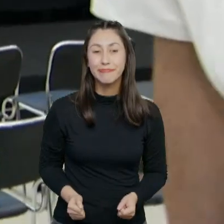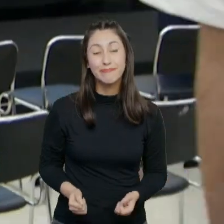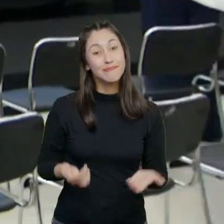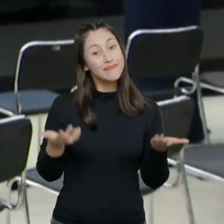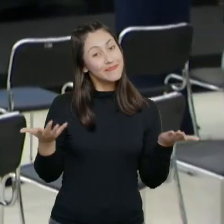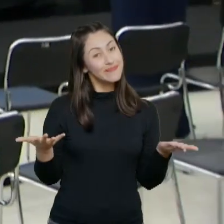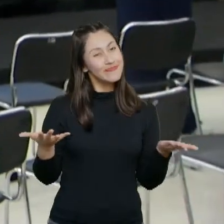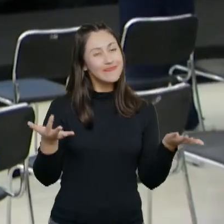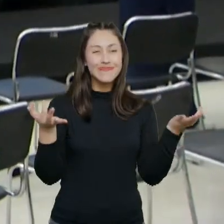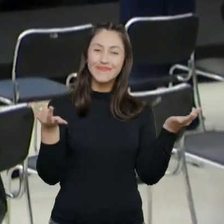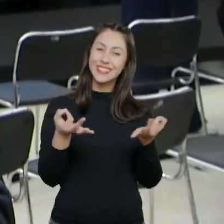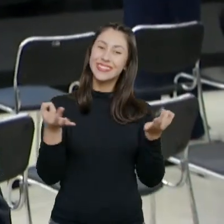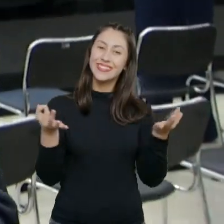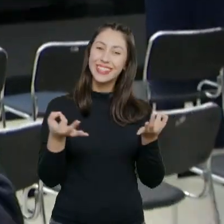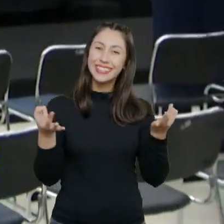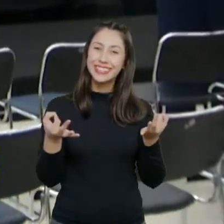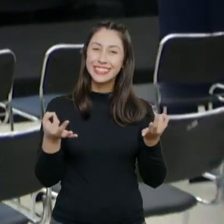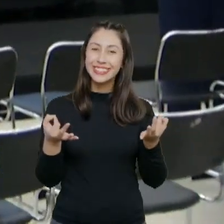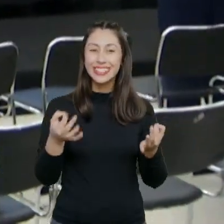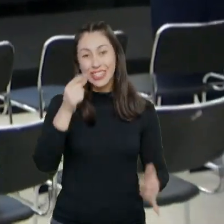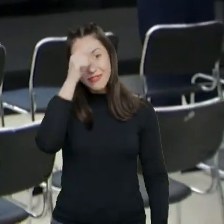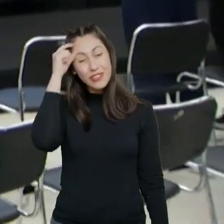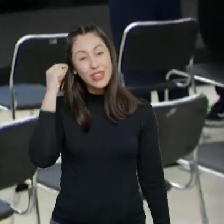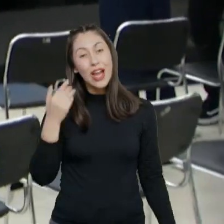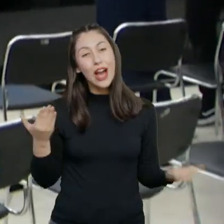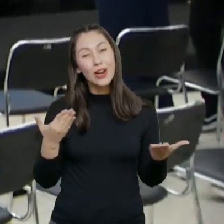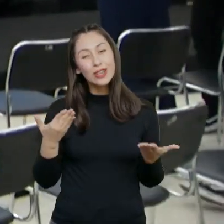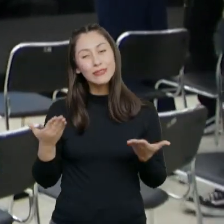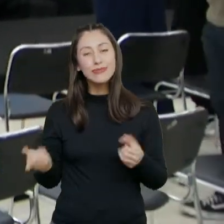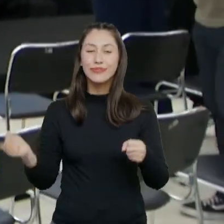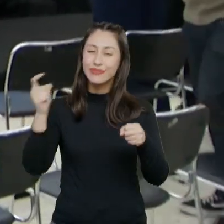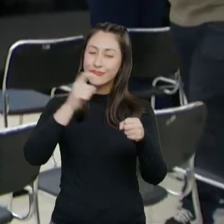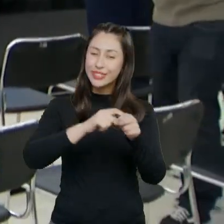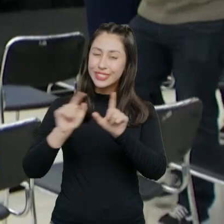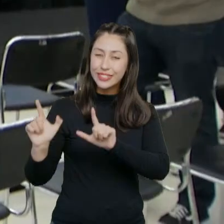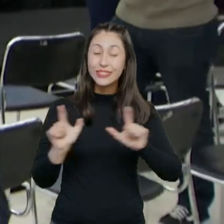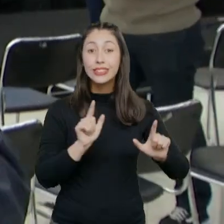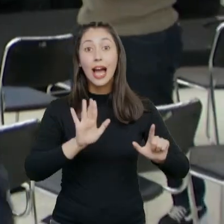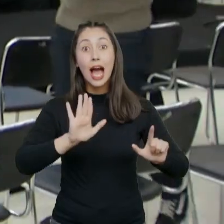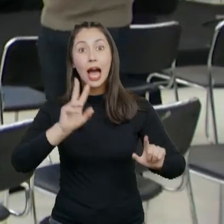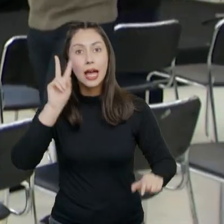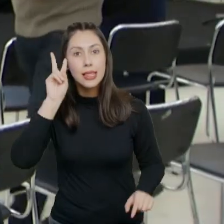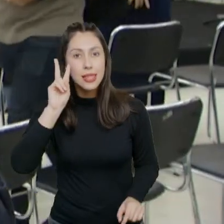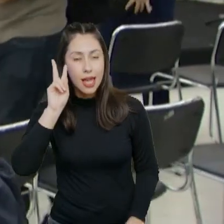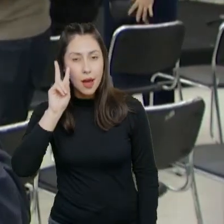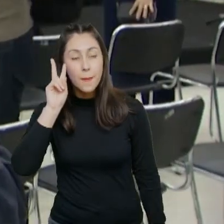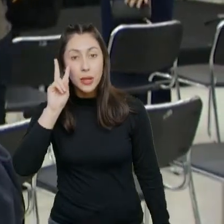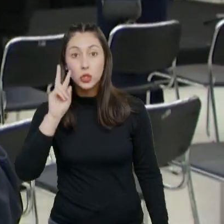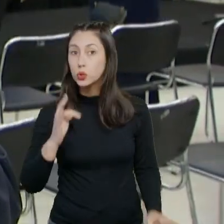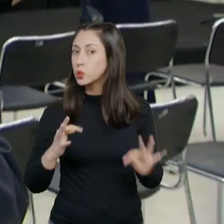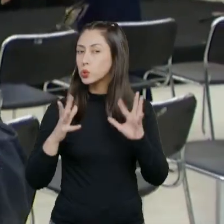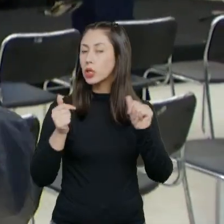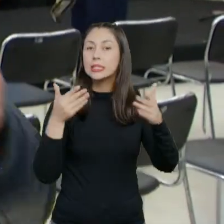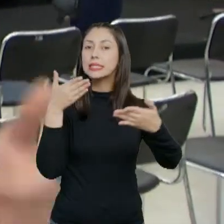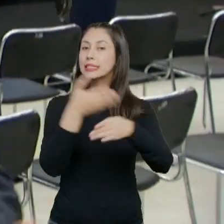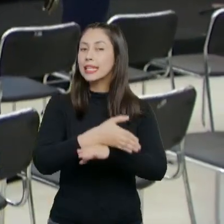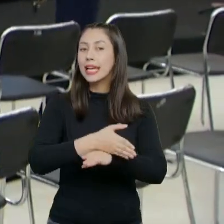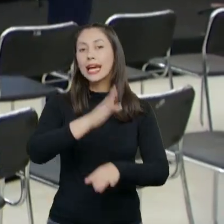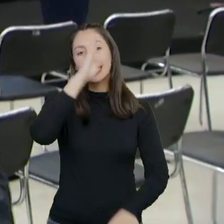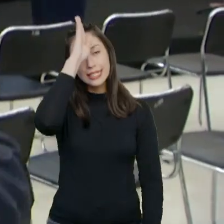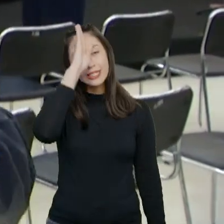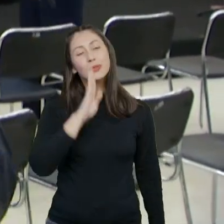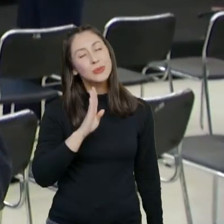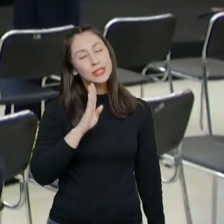Então, perfeito. Vieira, devolvo para você aí no estúdio. E lembrando, todas as entradas elas são